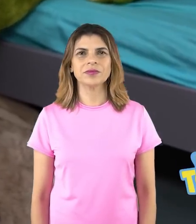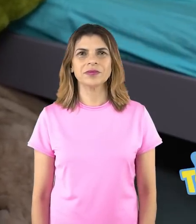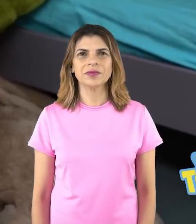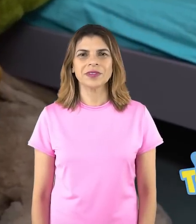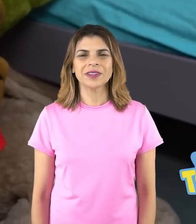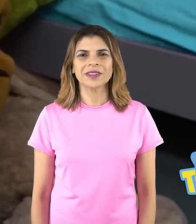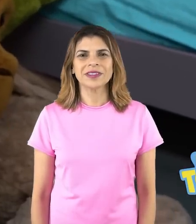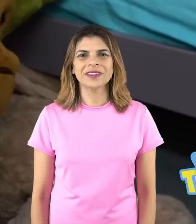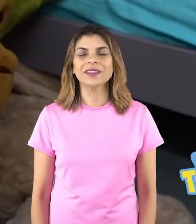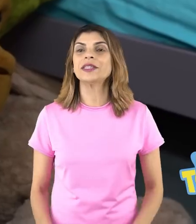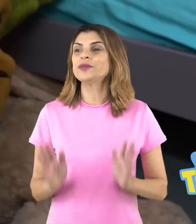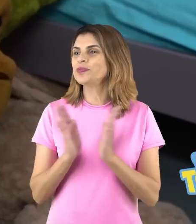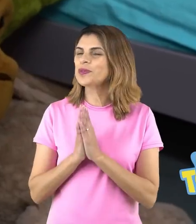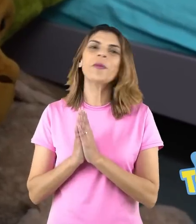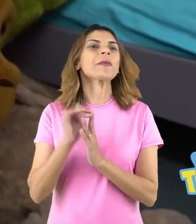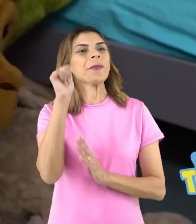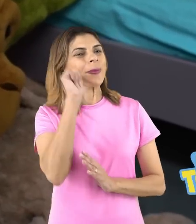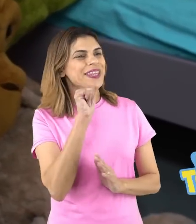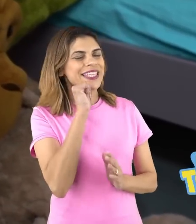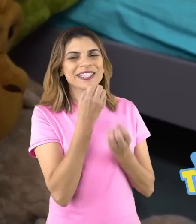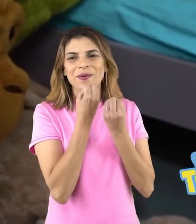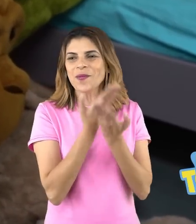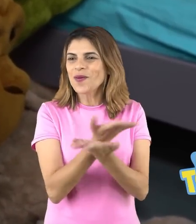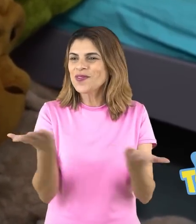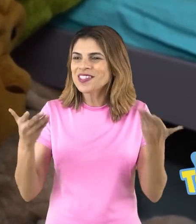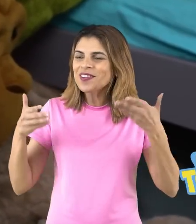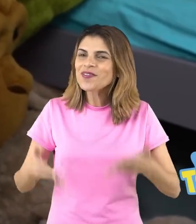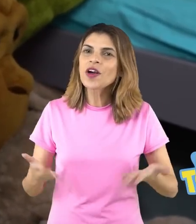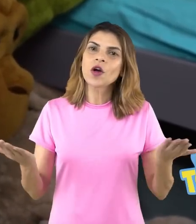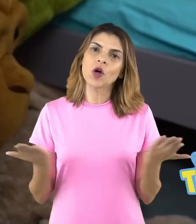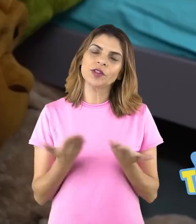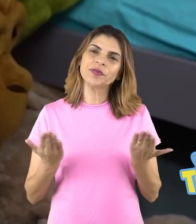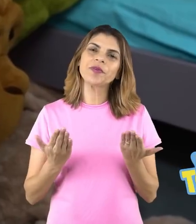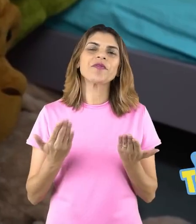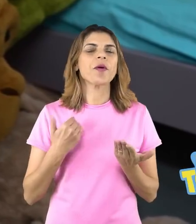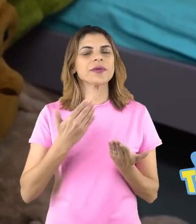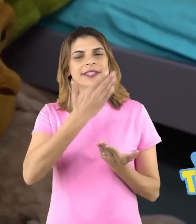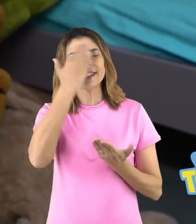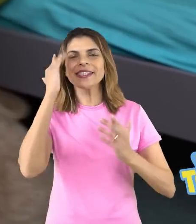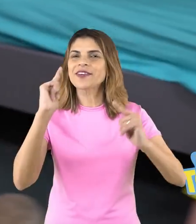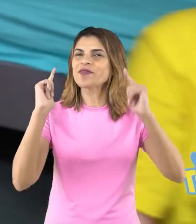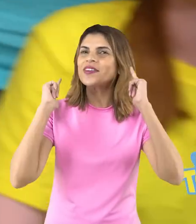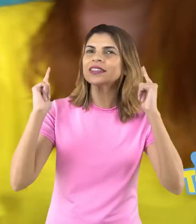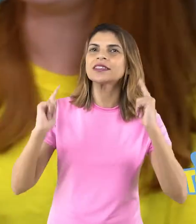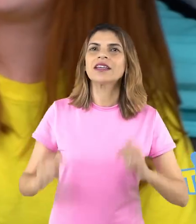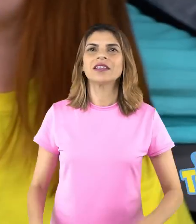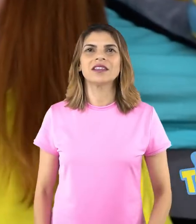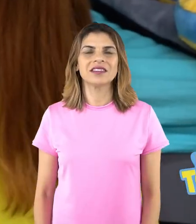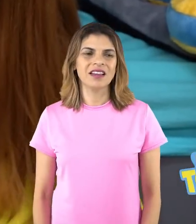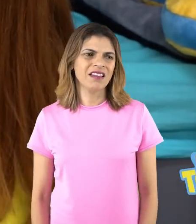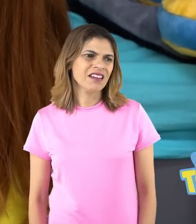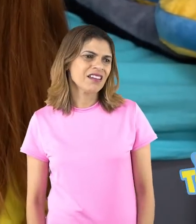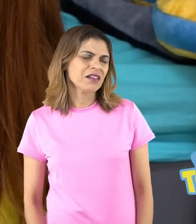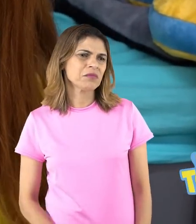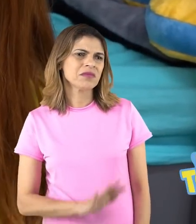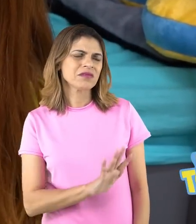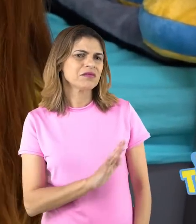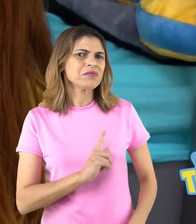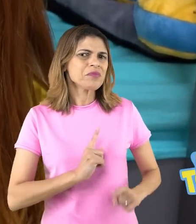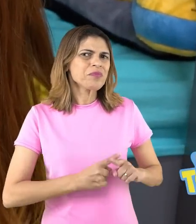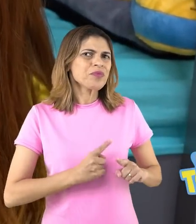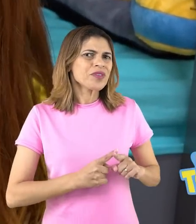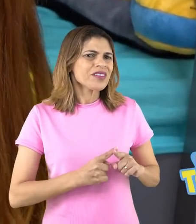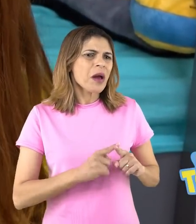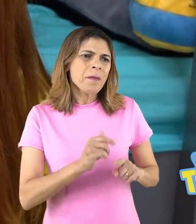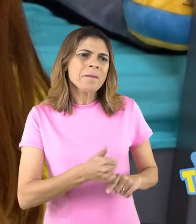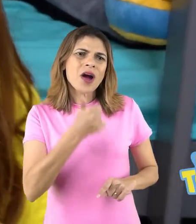Oi meninas que bom que vocês vieram a gente vai se divertir muito amiga por que